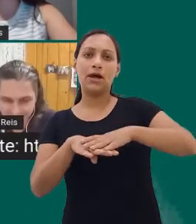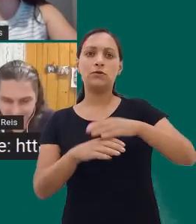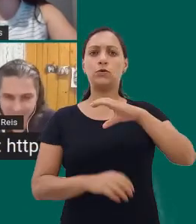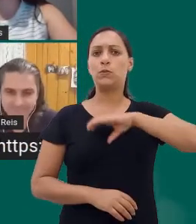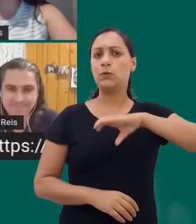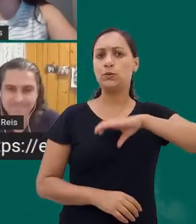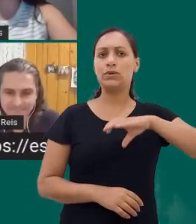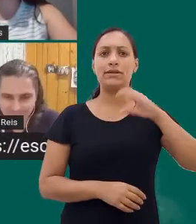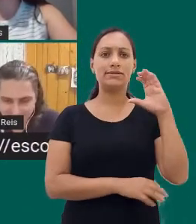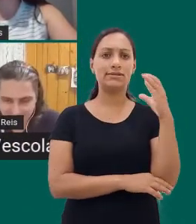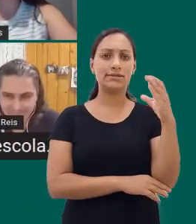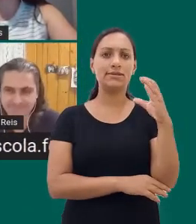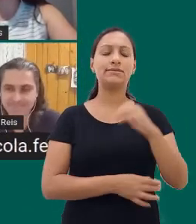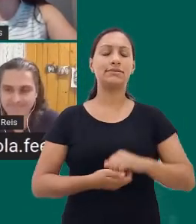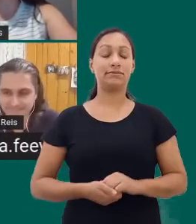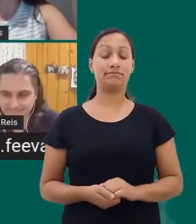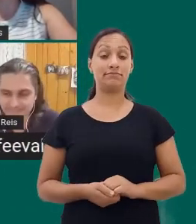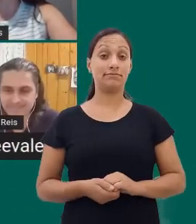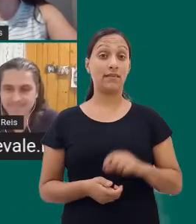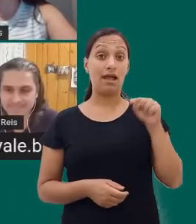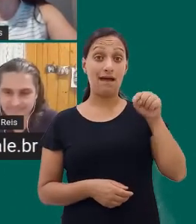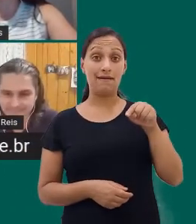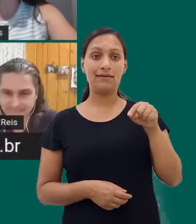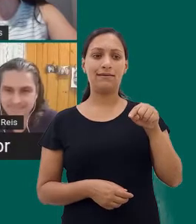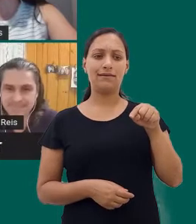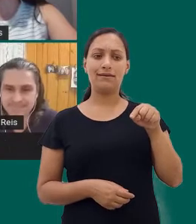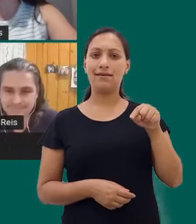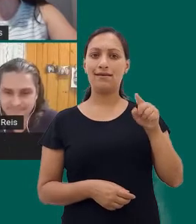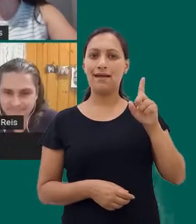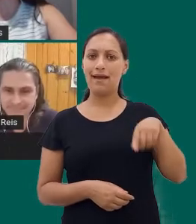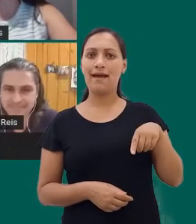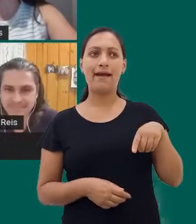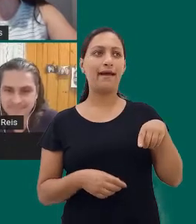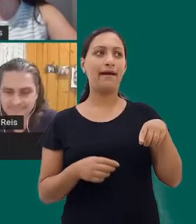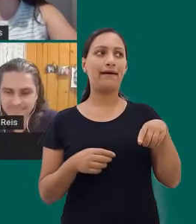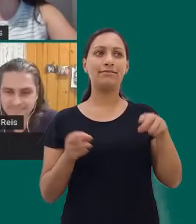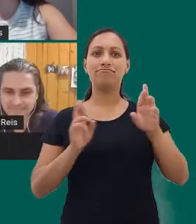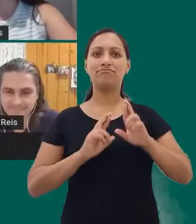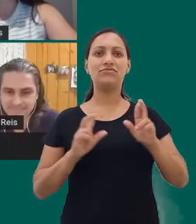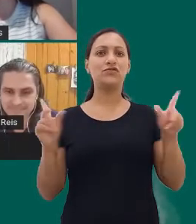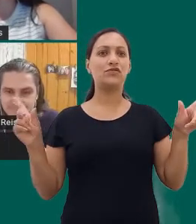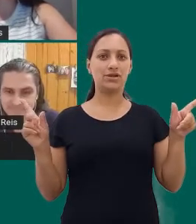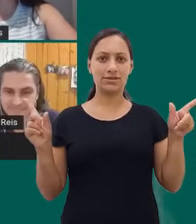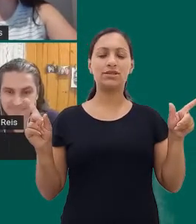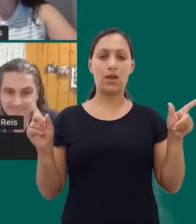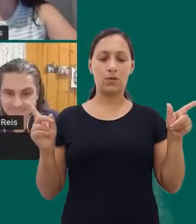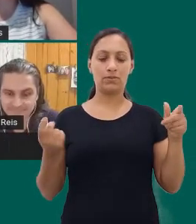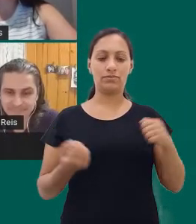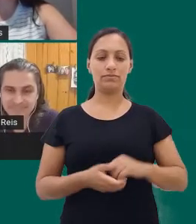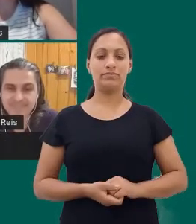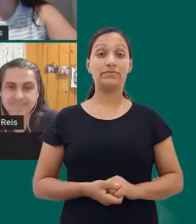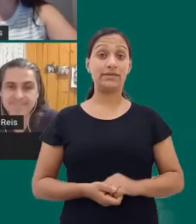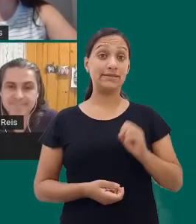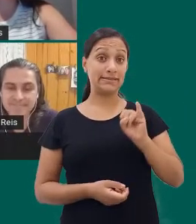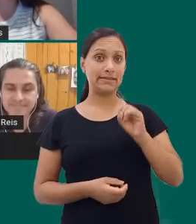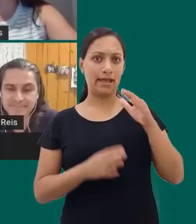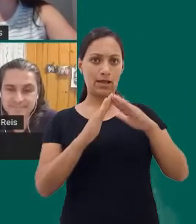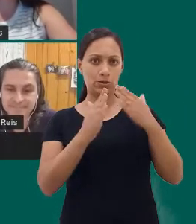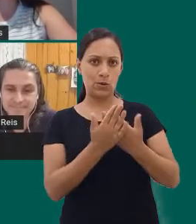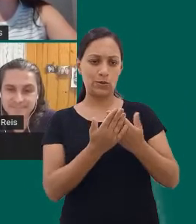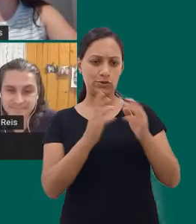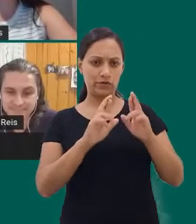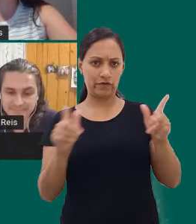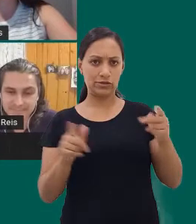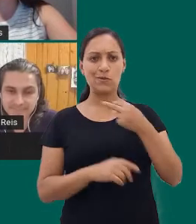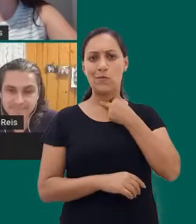das ciências. Então, é aí que é a grande, digamos, o grande diferencial. E se a escola é diferente, ela não